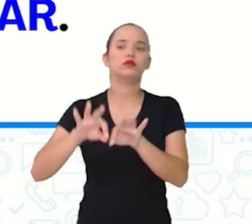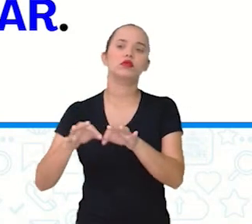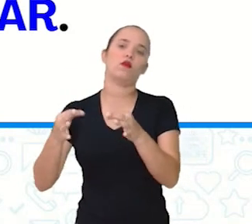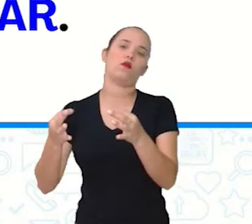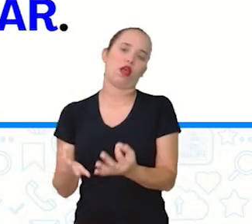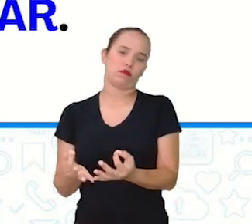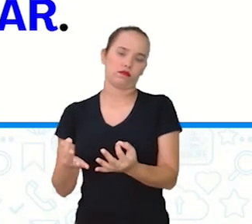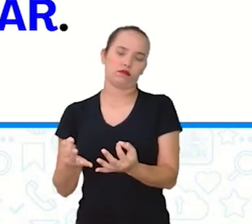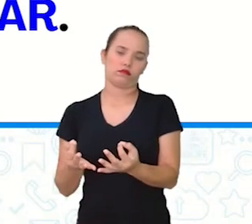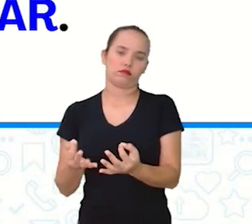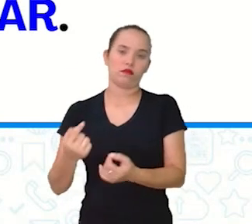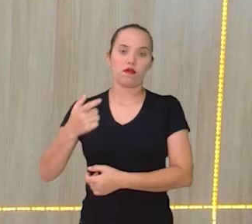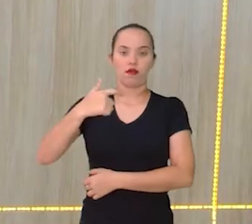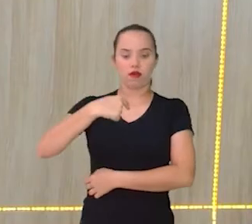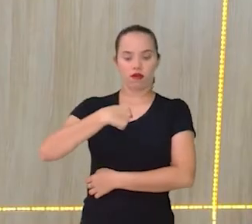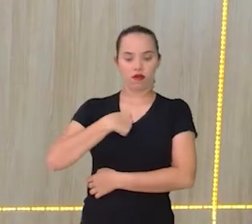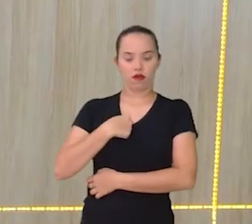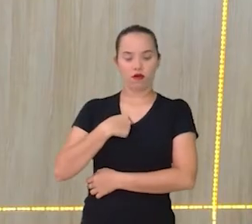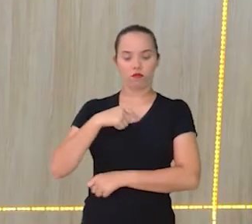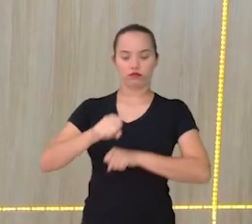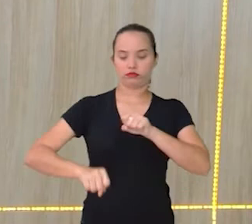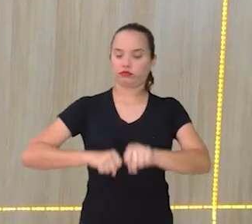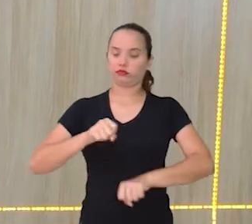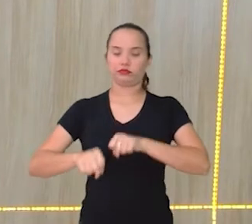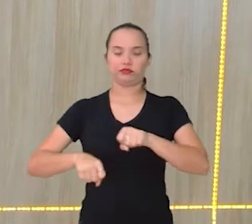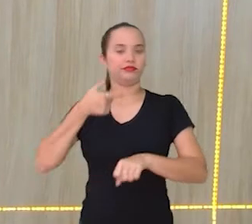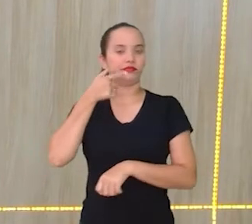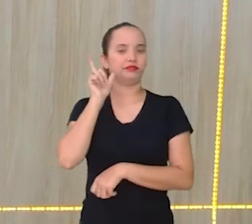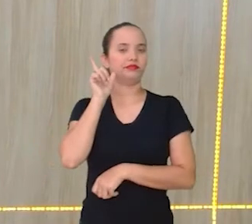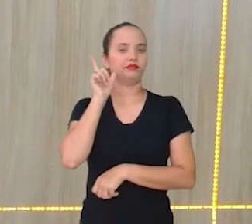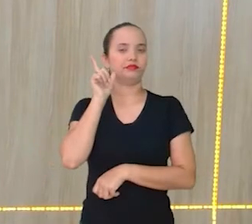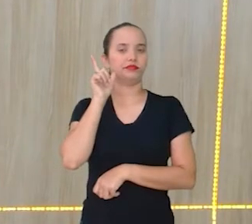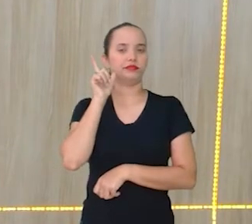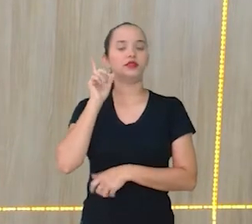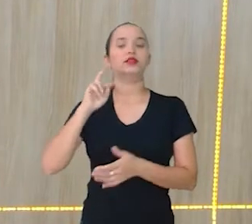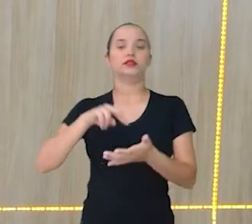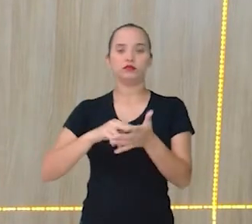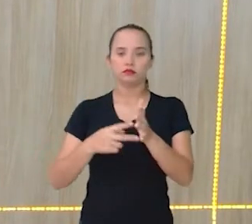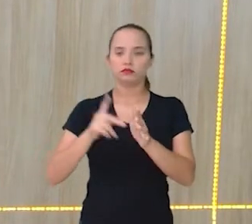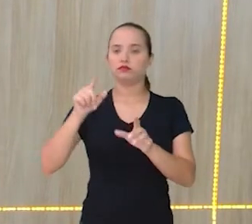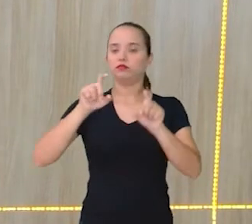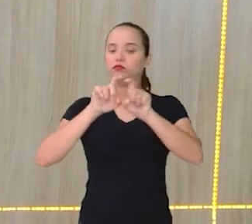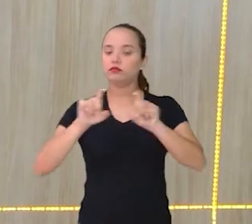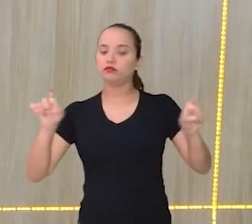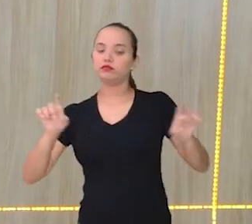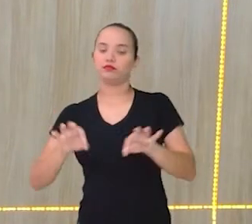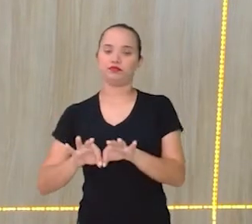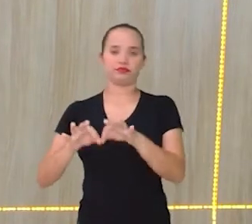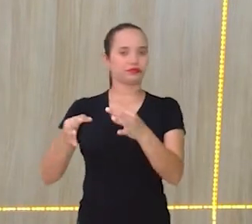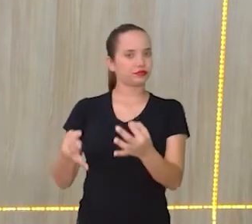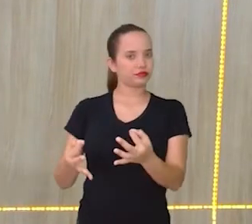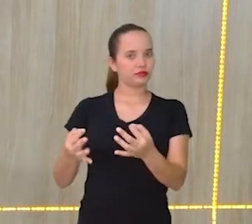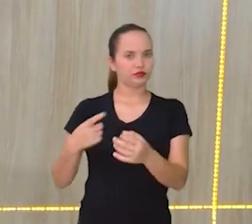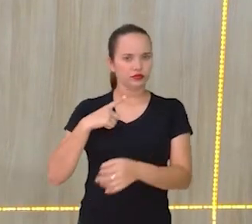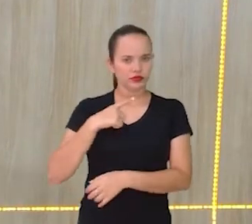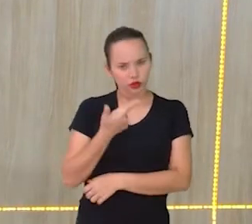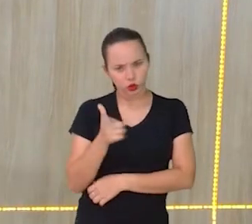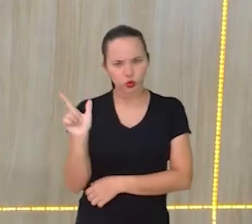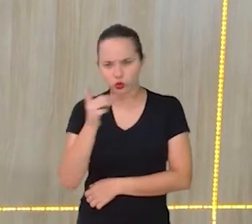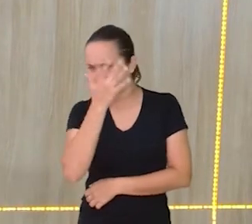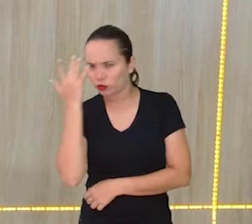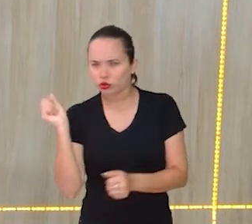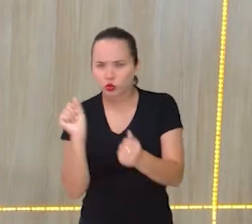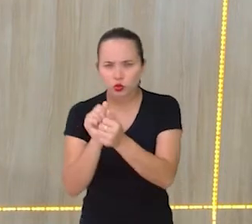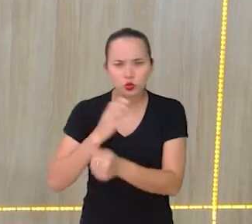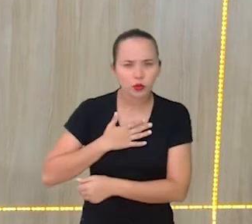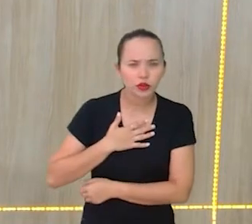singular. Eu pedalei ontem. É uma frase que está no singular. Eu pedalei. Tinha outra pessoa pedalando